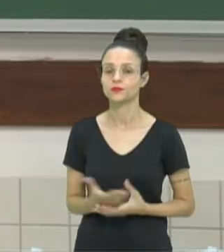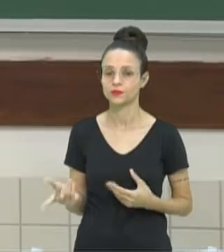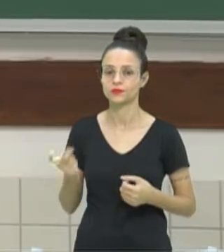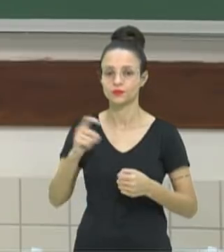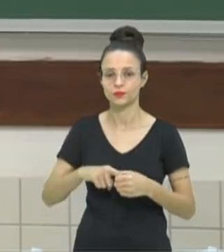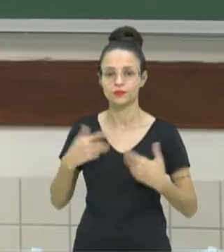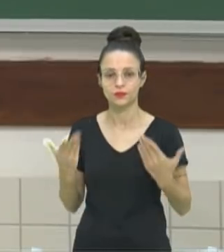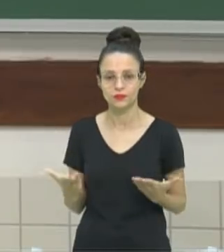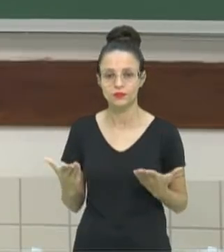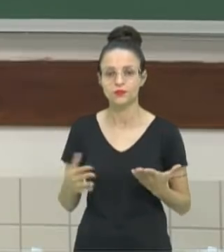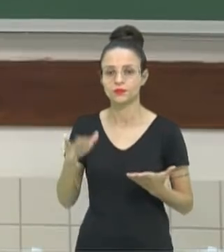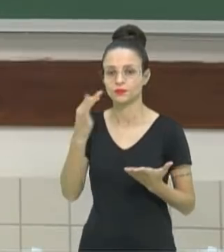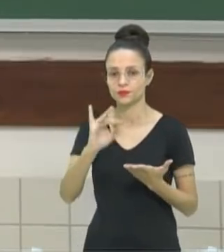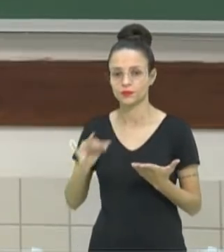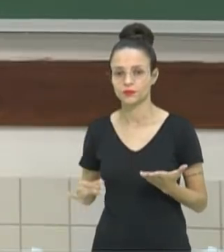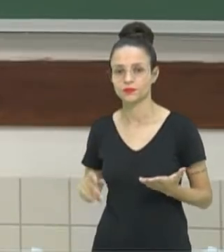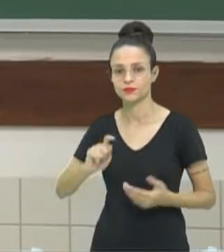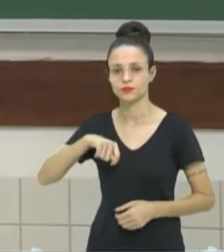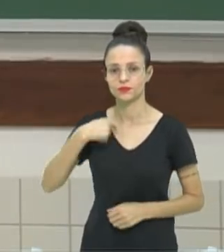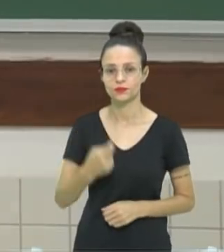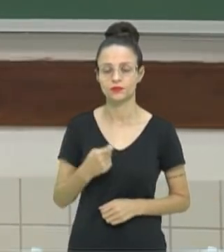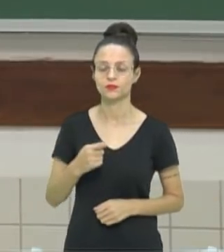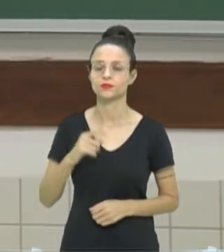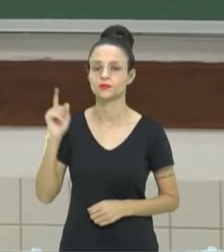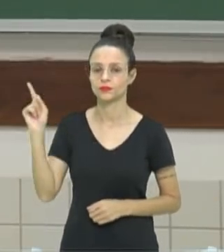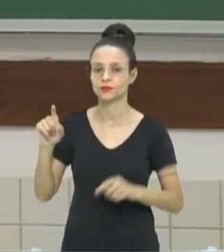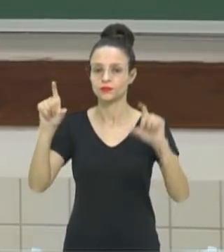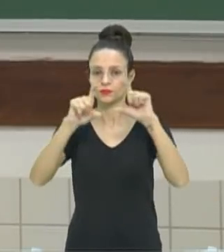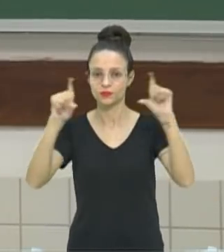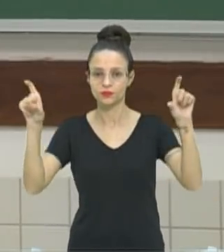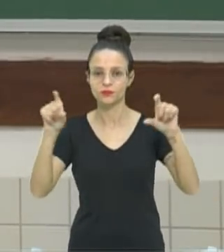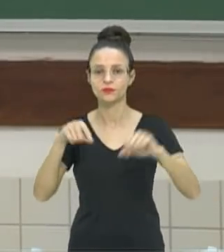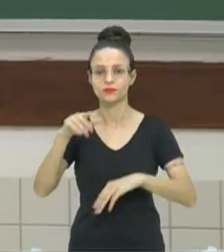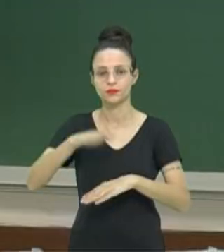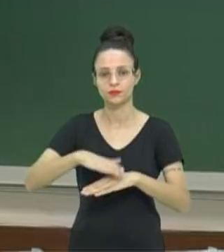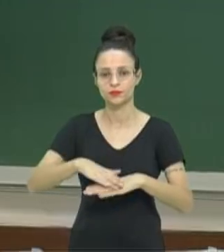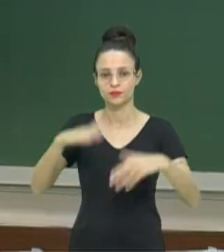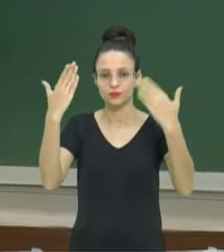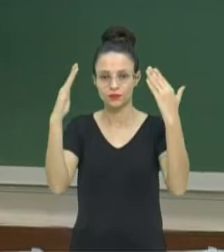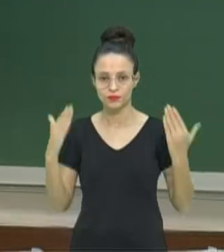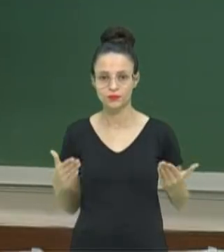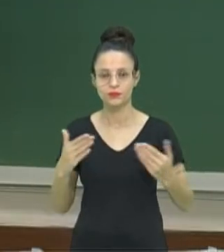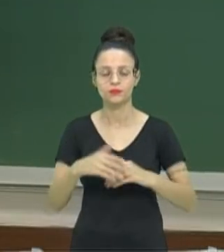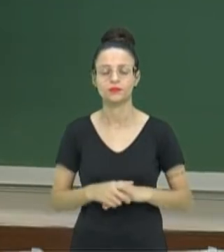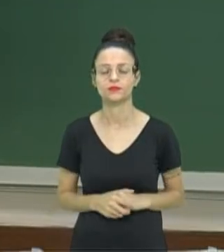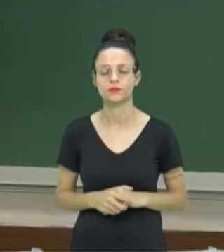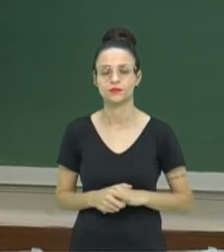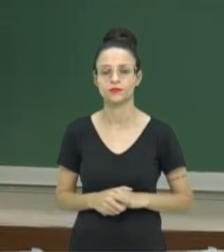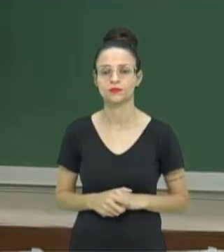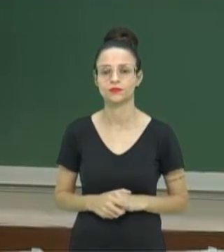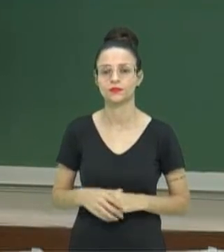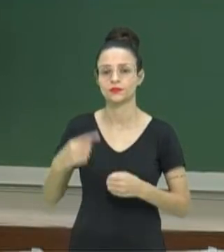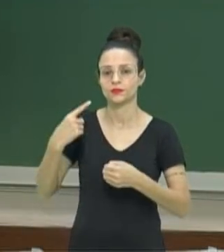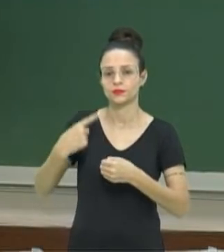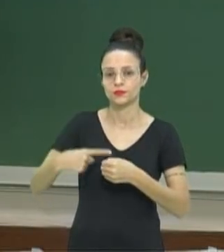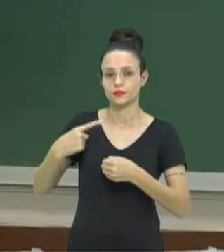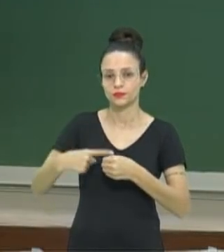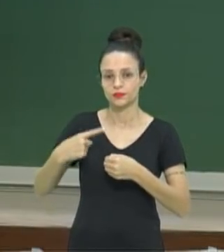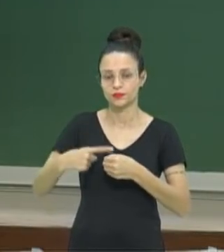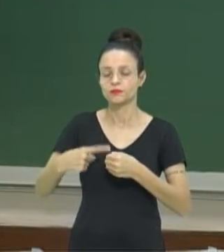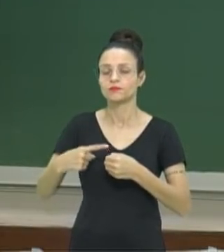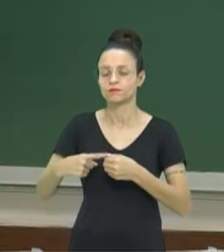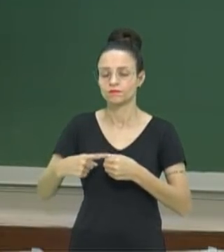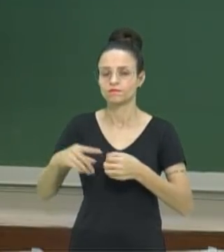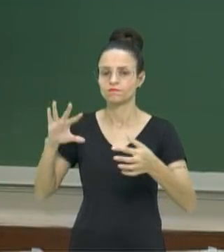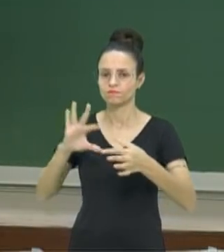Voltamos ali então com a correção em relação à afirmação que estava lá para vocês analisarem, né? Aquelas cidades que comandam a